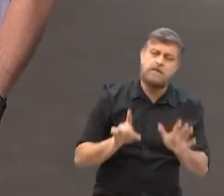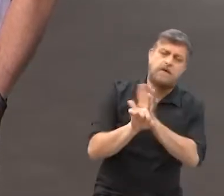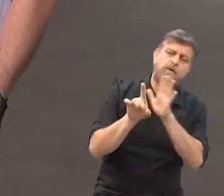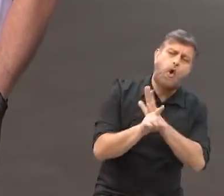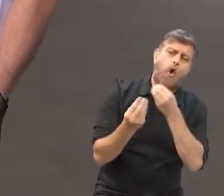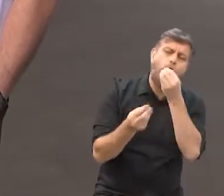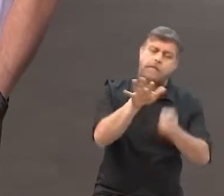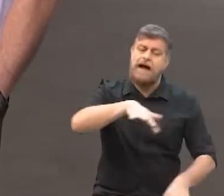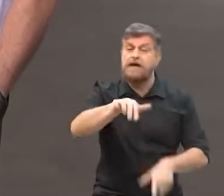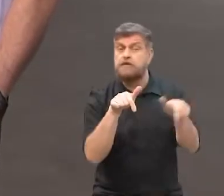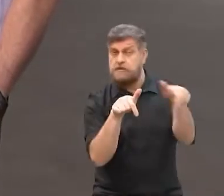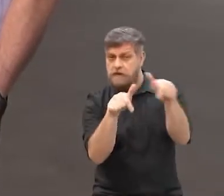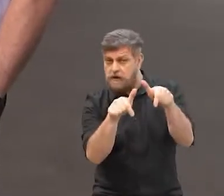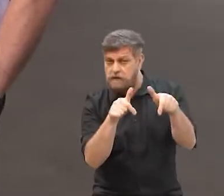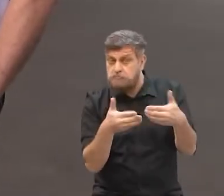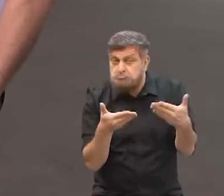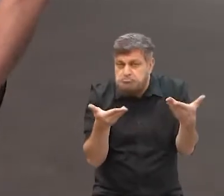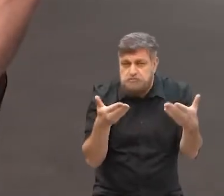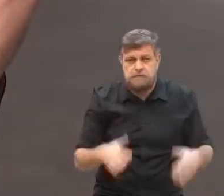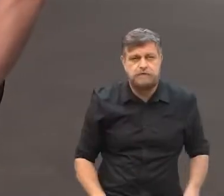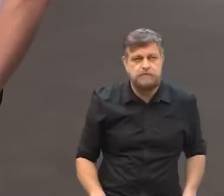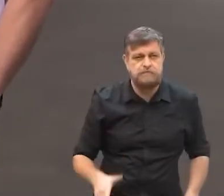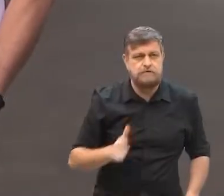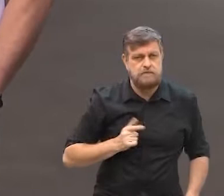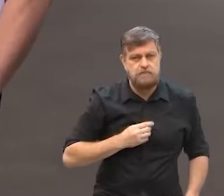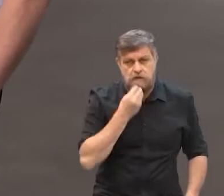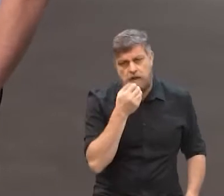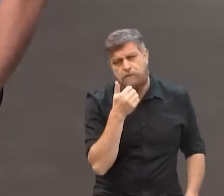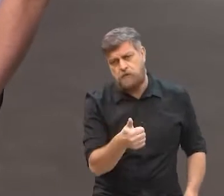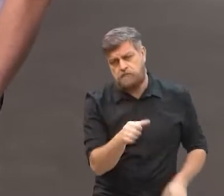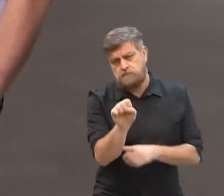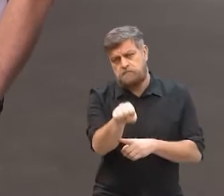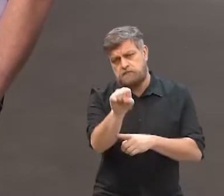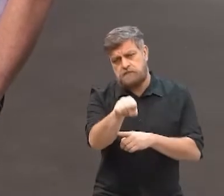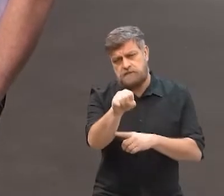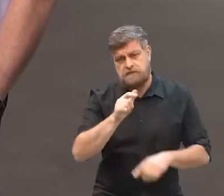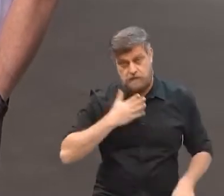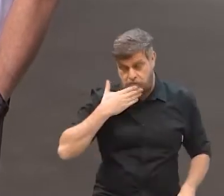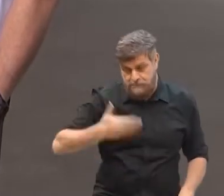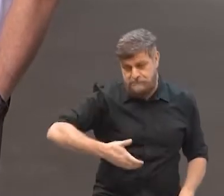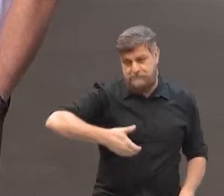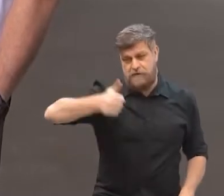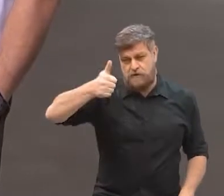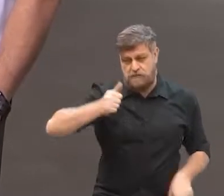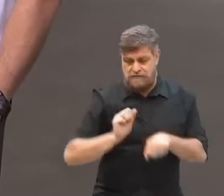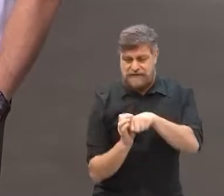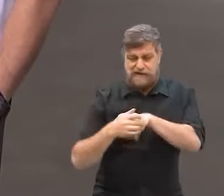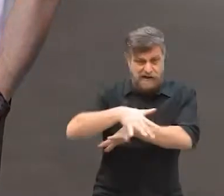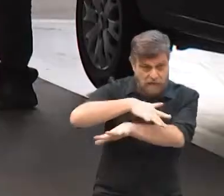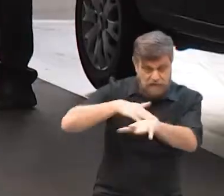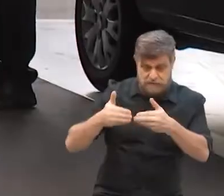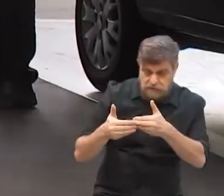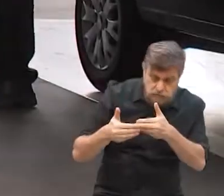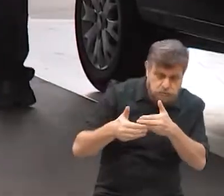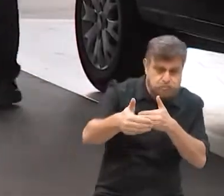que tá o mercado? Tá bacana? O mercado tá bacana. Melhorou muito depois da pandemia.